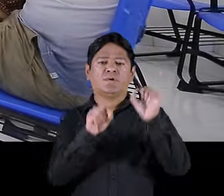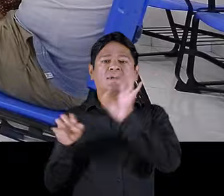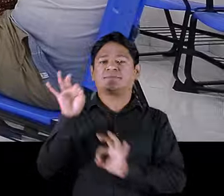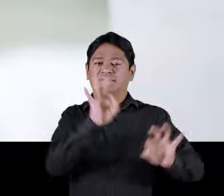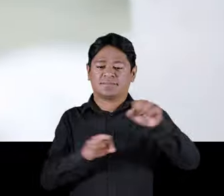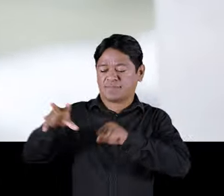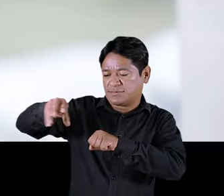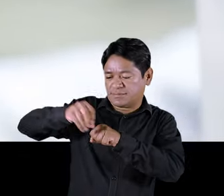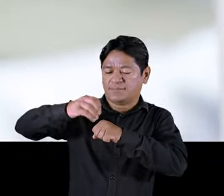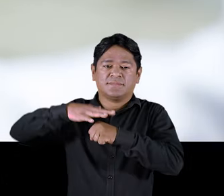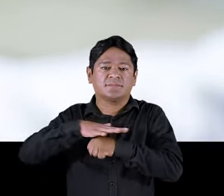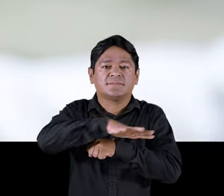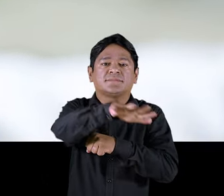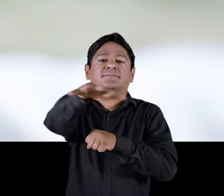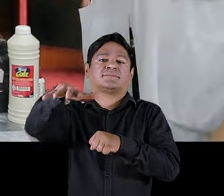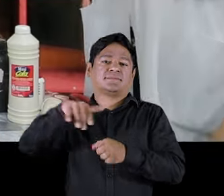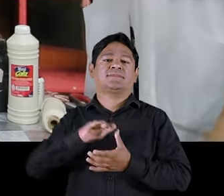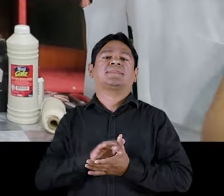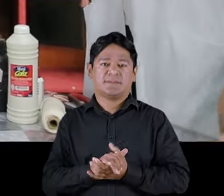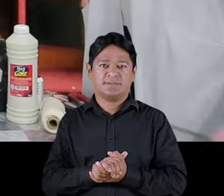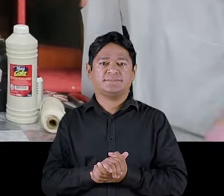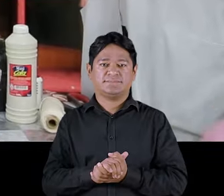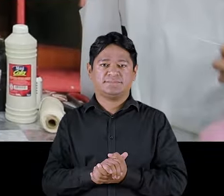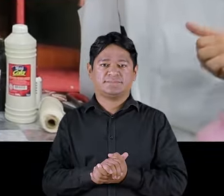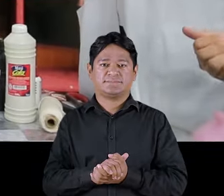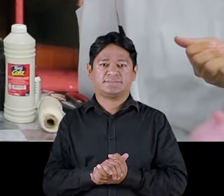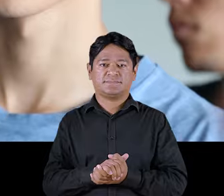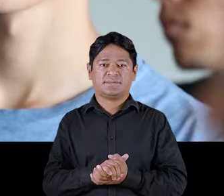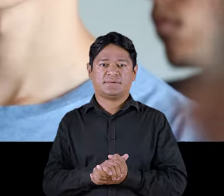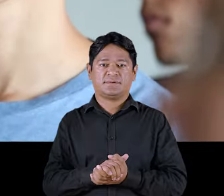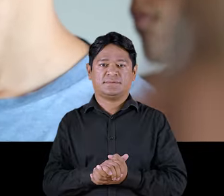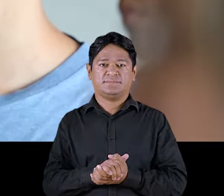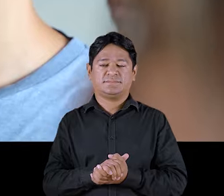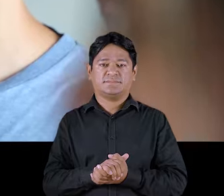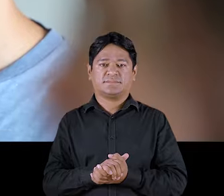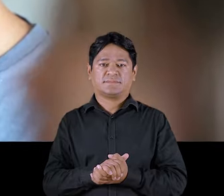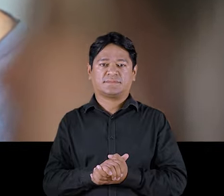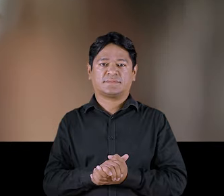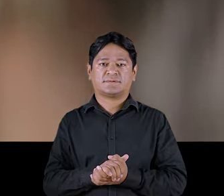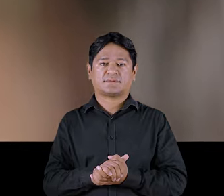1964 com o objetivo de produzir e difundir o conhecimento.